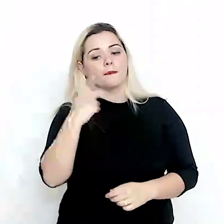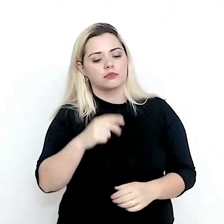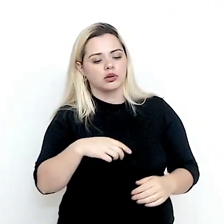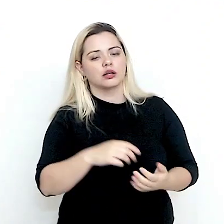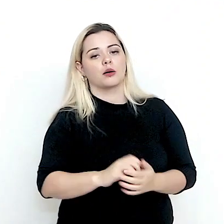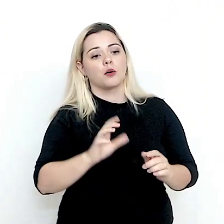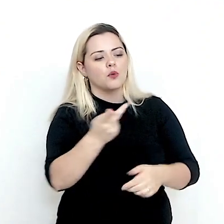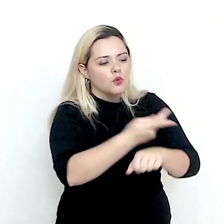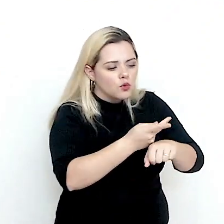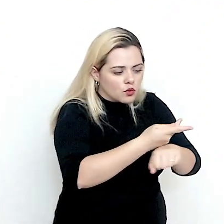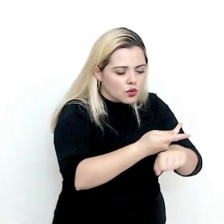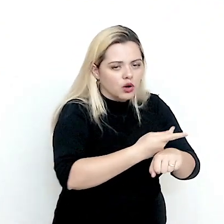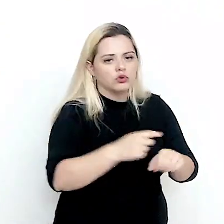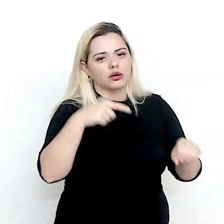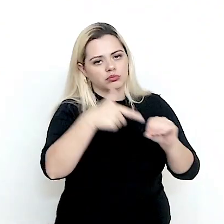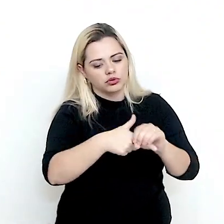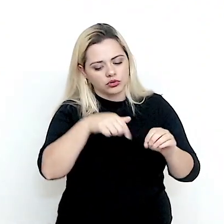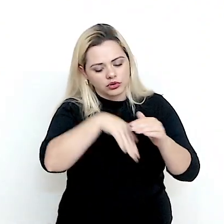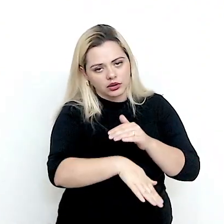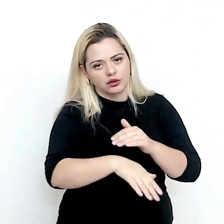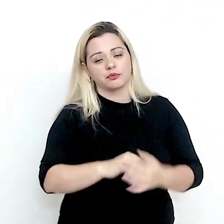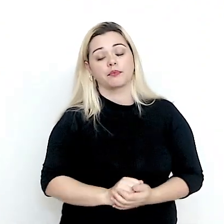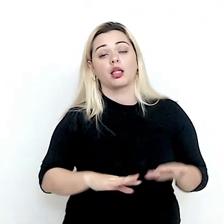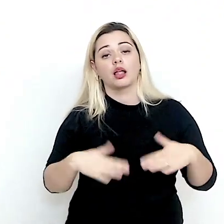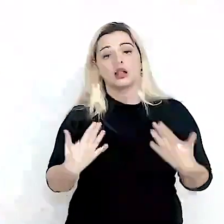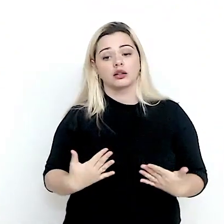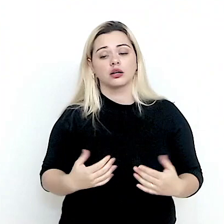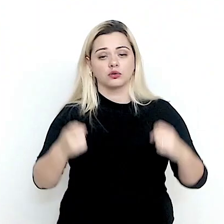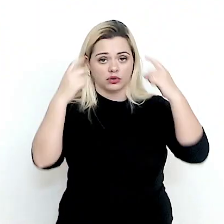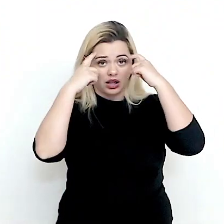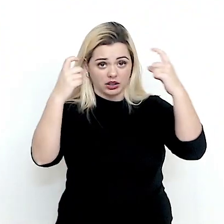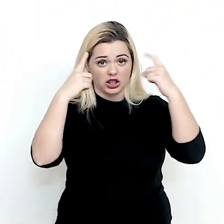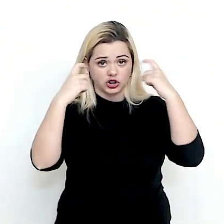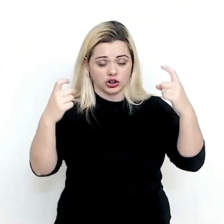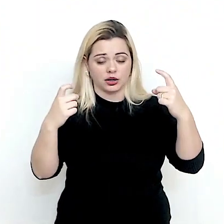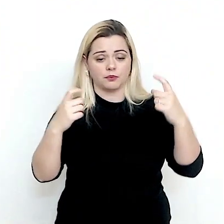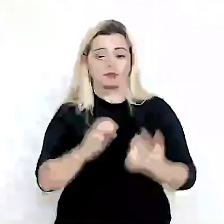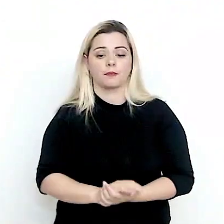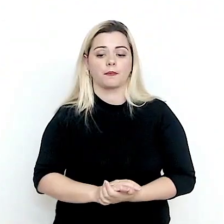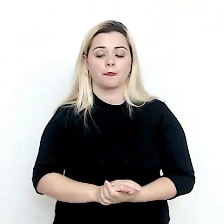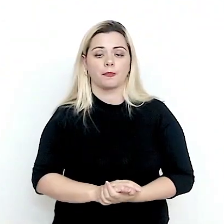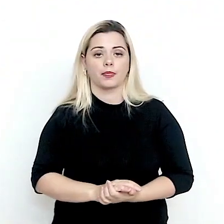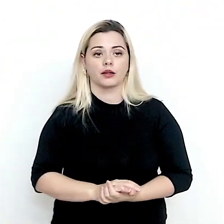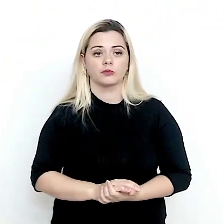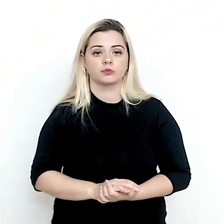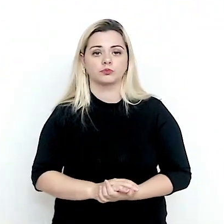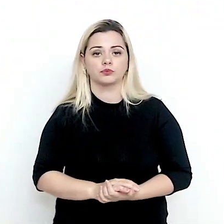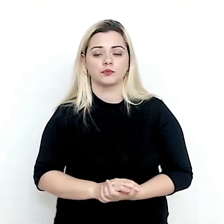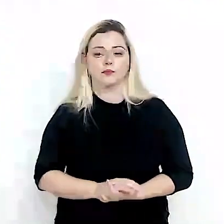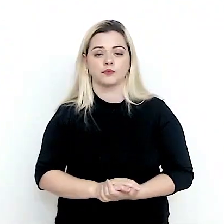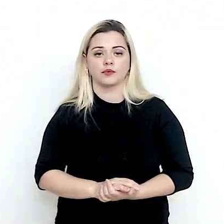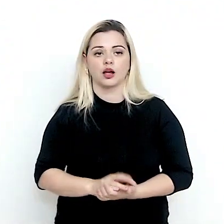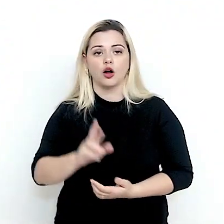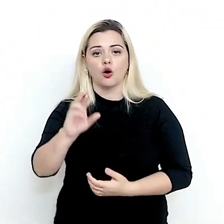produção de petróleo em terra. Na área de energia atômica, né, a